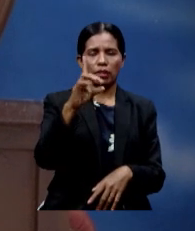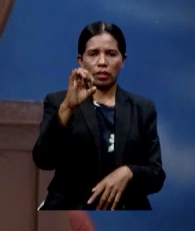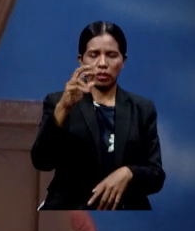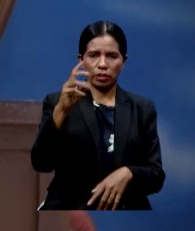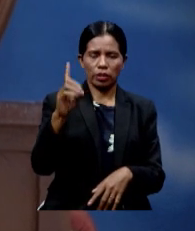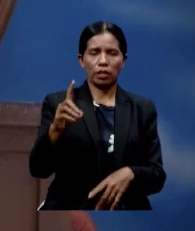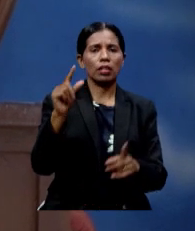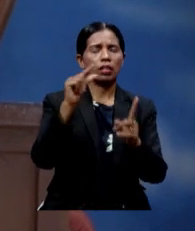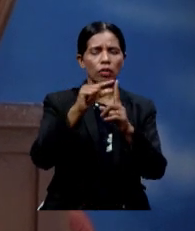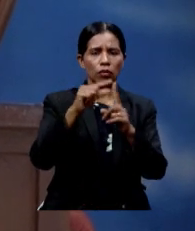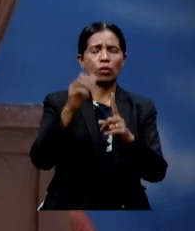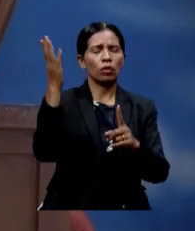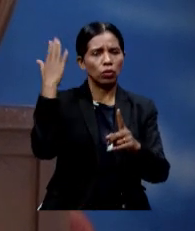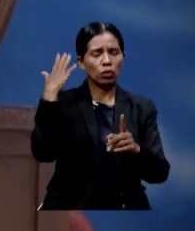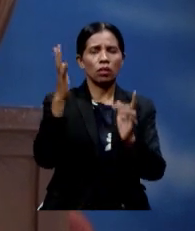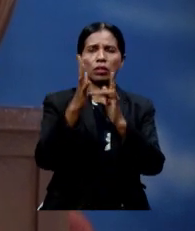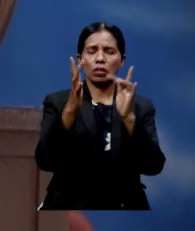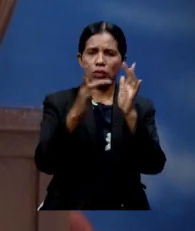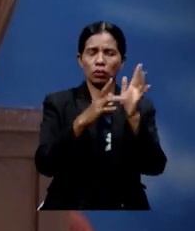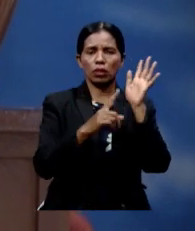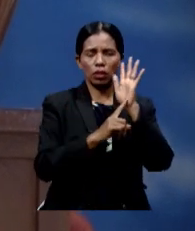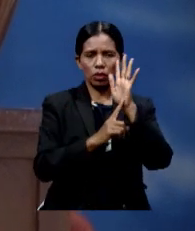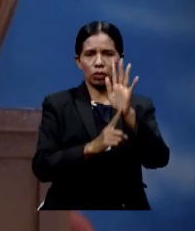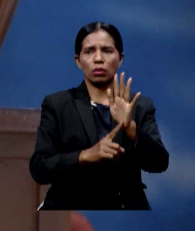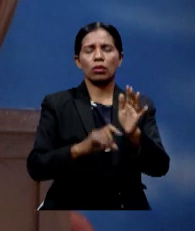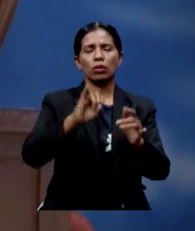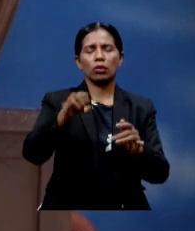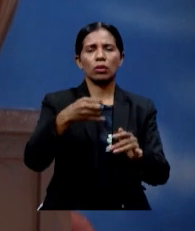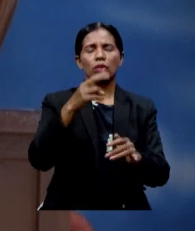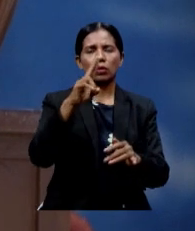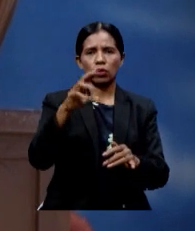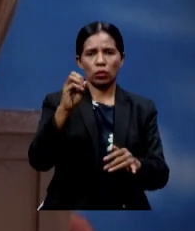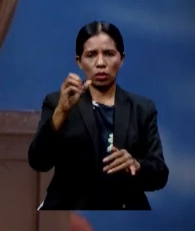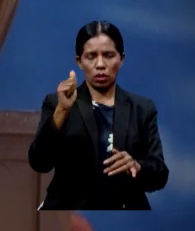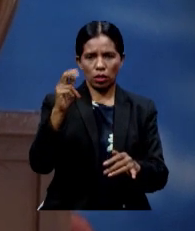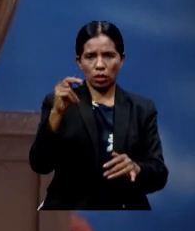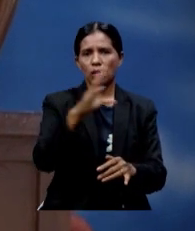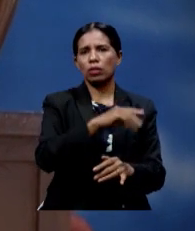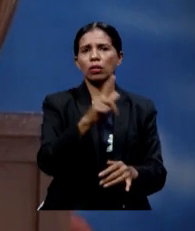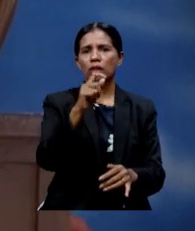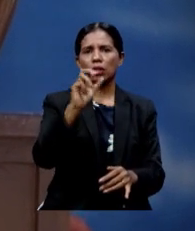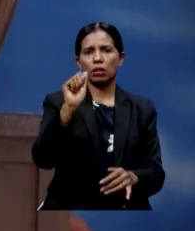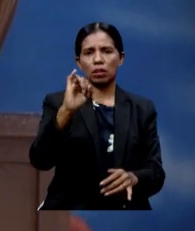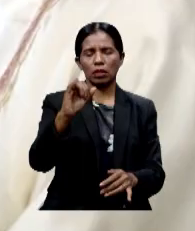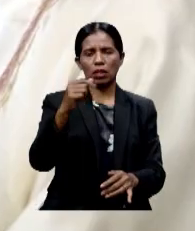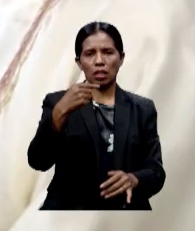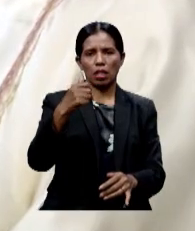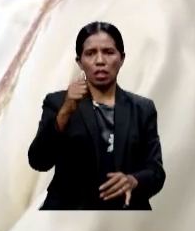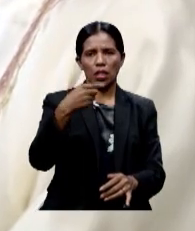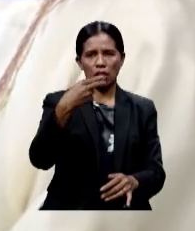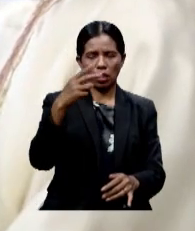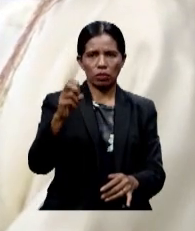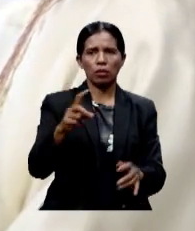recuno Jesus dirize pa Pedro, João, Tiago, orin, até tem vai na